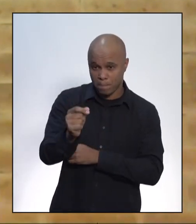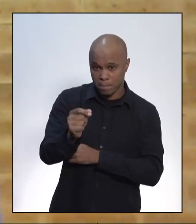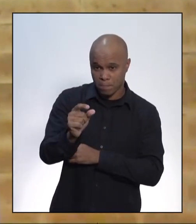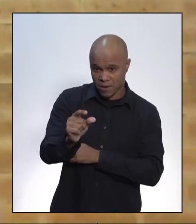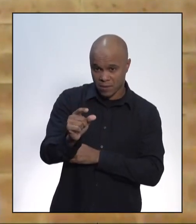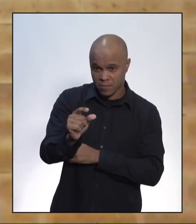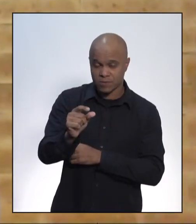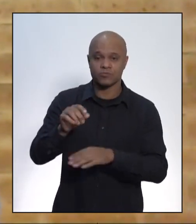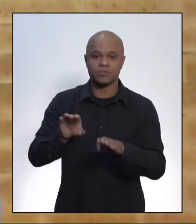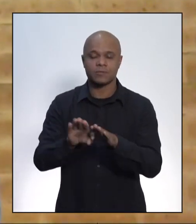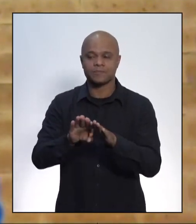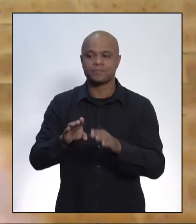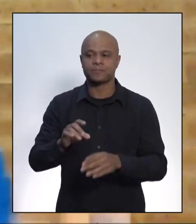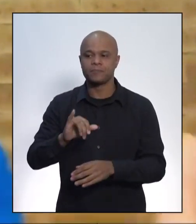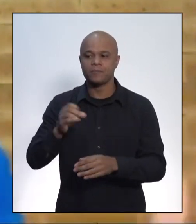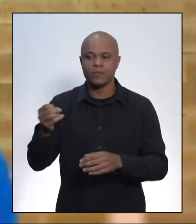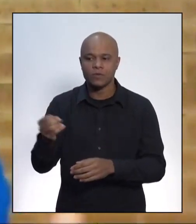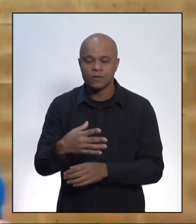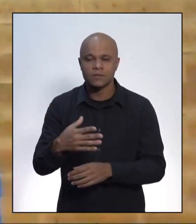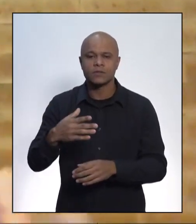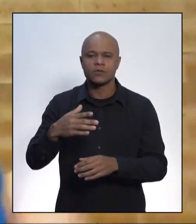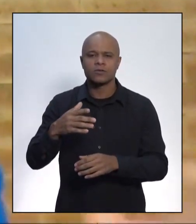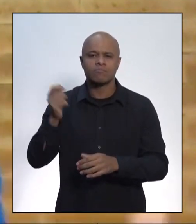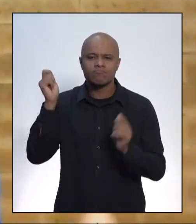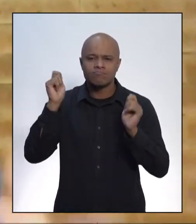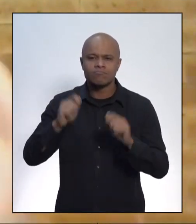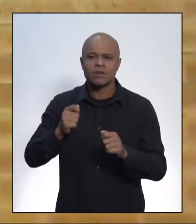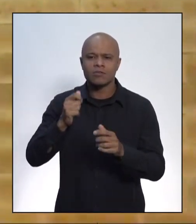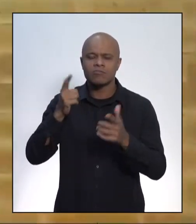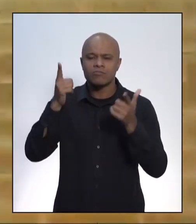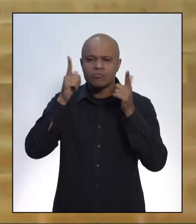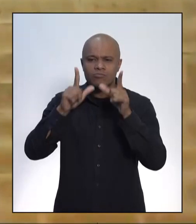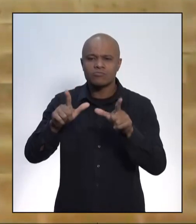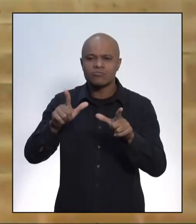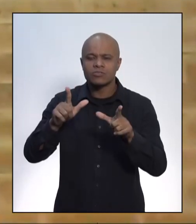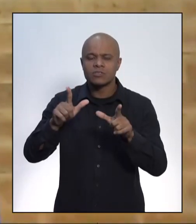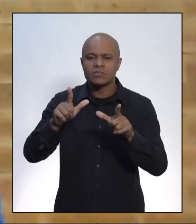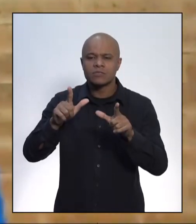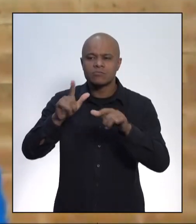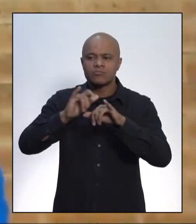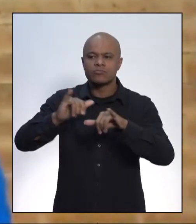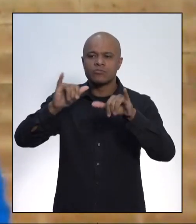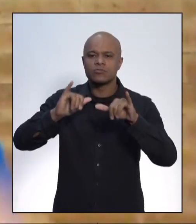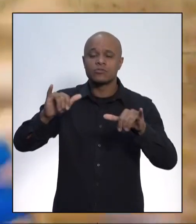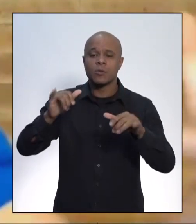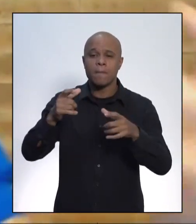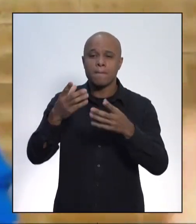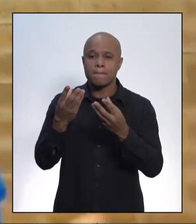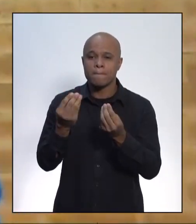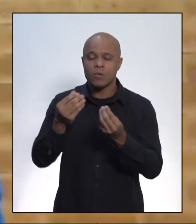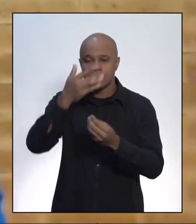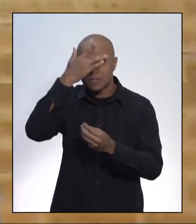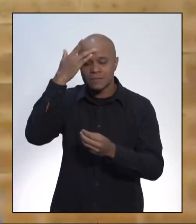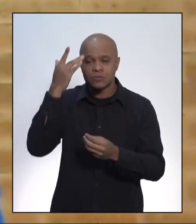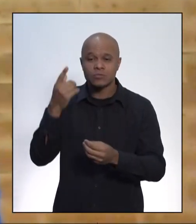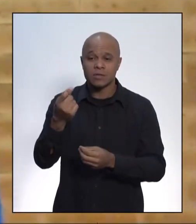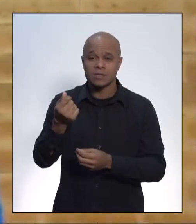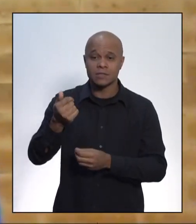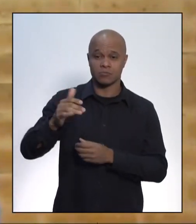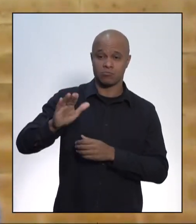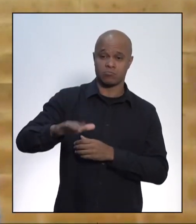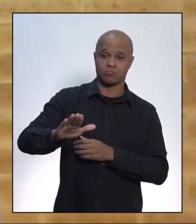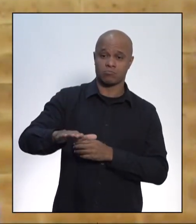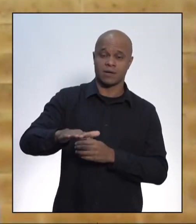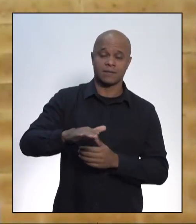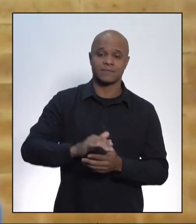a grande inovação que ela traz é que a gente consegue replicar isso para muitas pessoas a um custo baixo e não encarecer tanto o projeto, porque a gente sabe